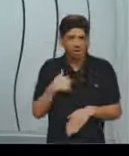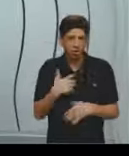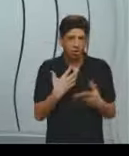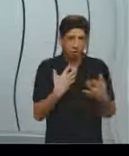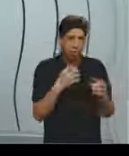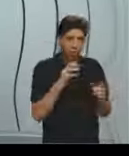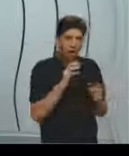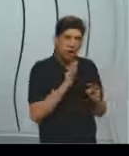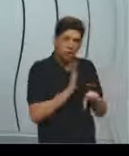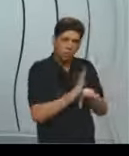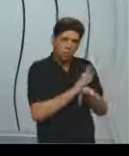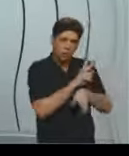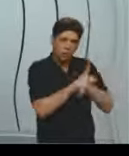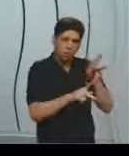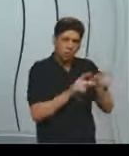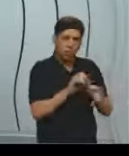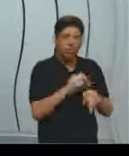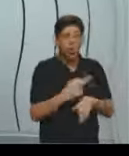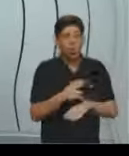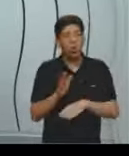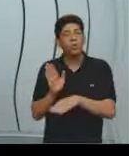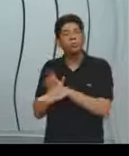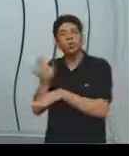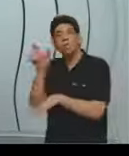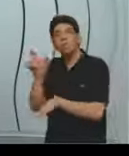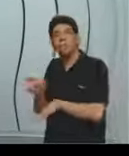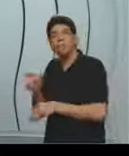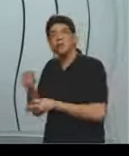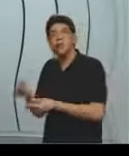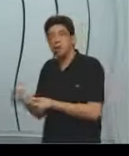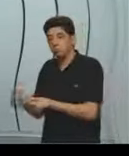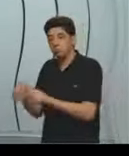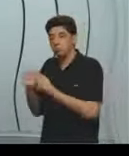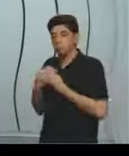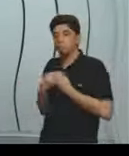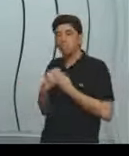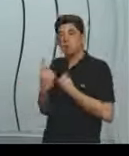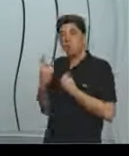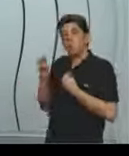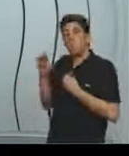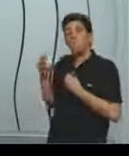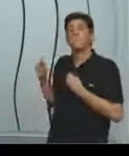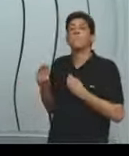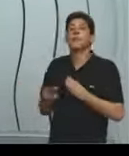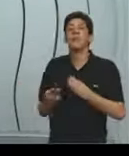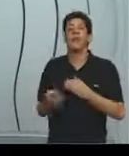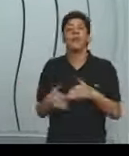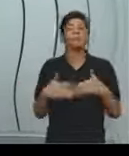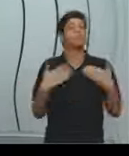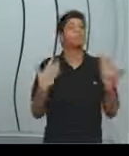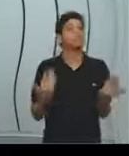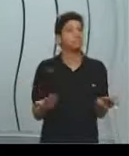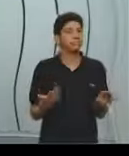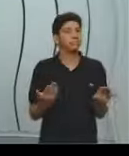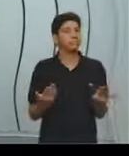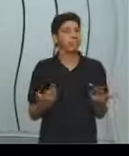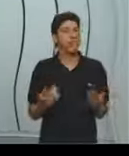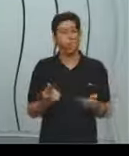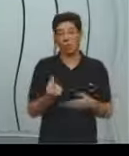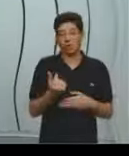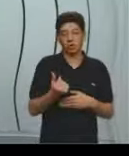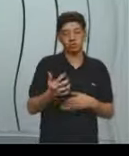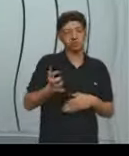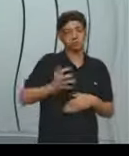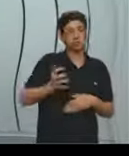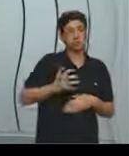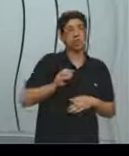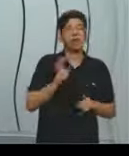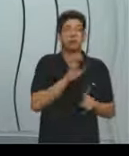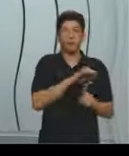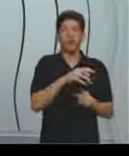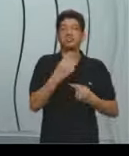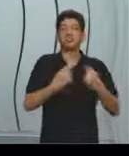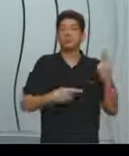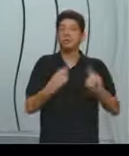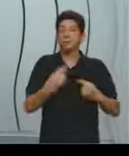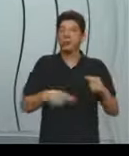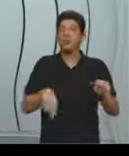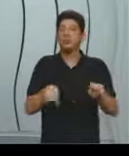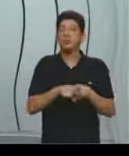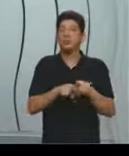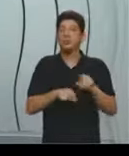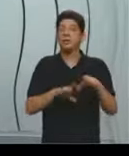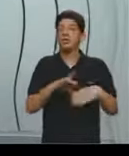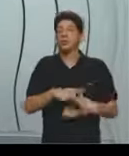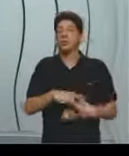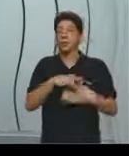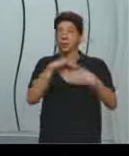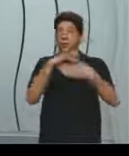deu um milhão para mim inclusive Patrocinar minha campanha Então a gente vai falar do poder econômico influência na política e ela influencia nessa lógica de